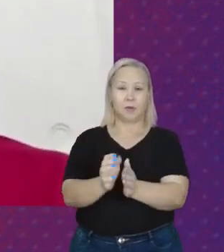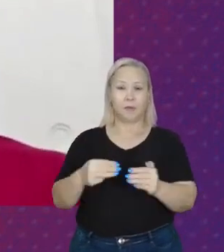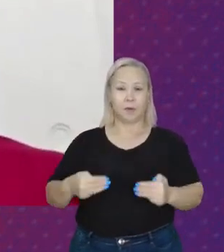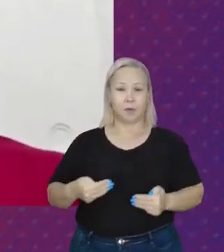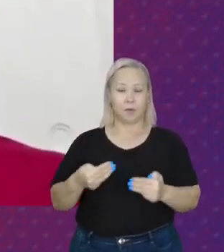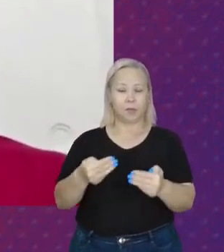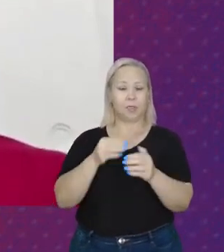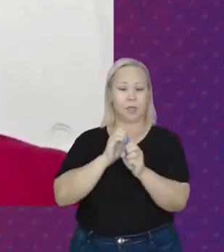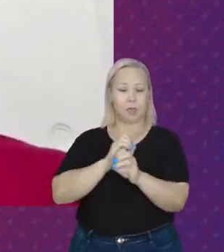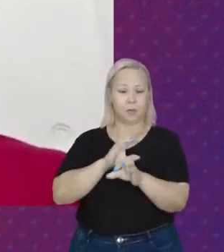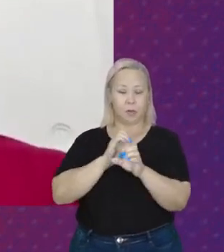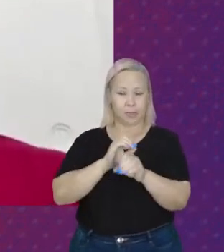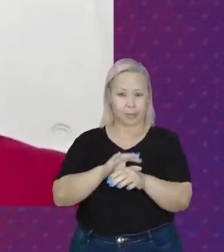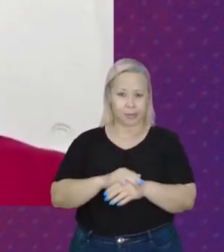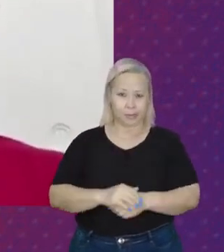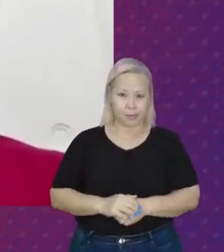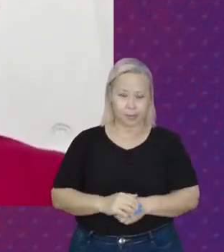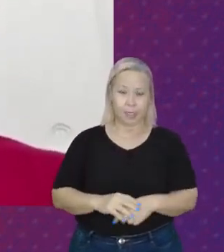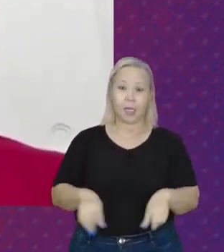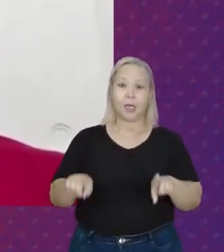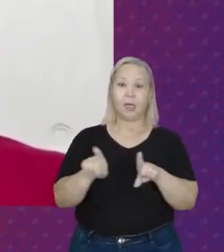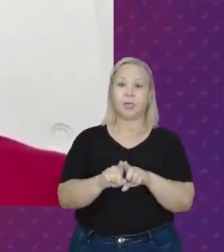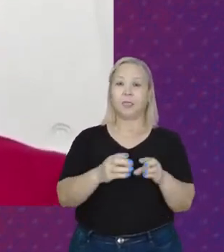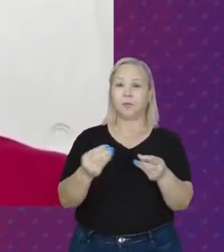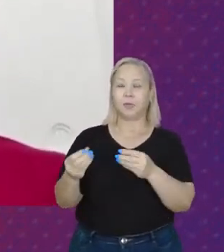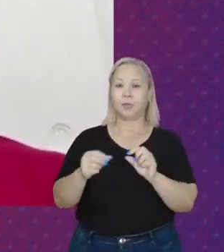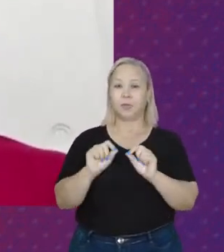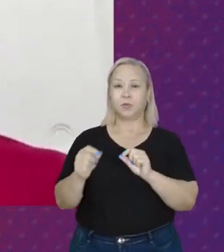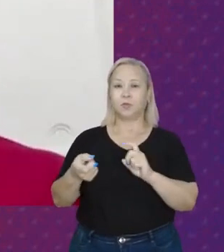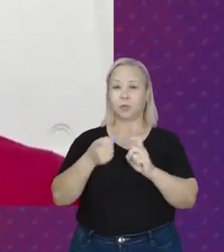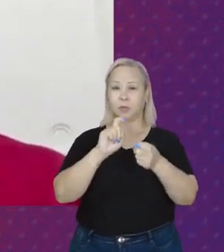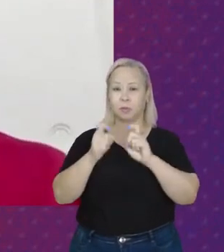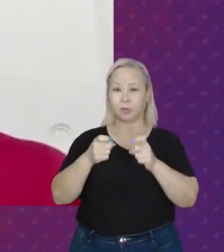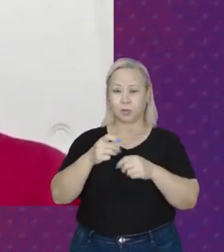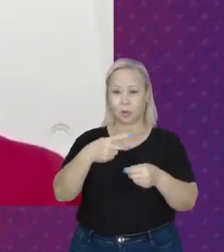Ministério da Educação, também muitas gestões